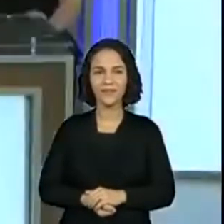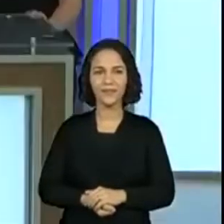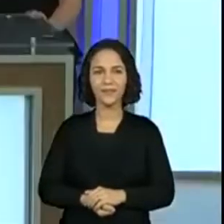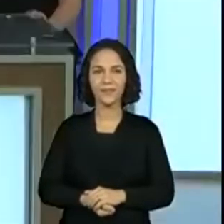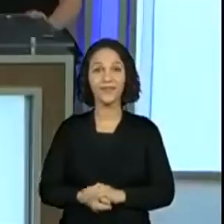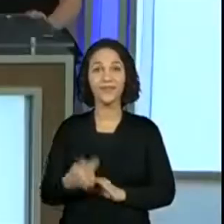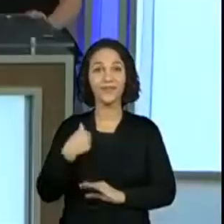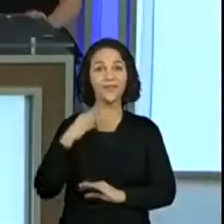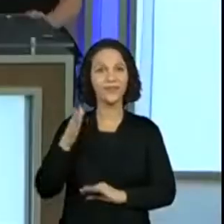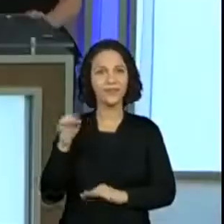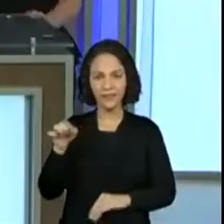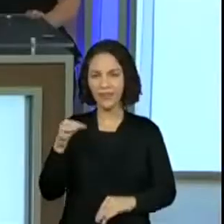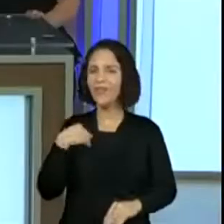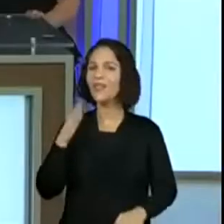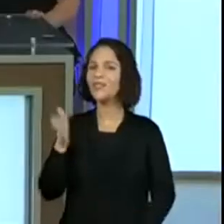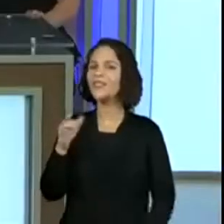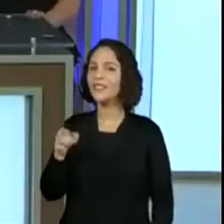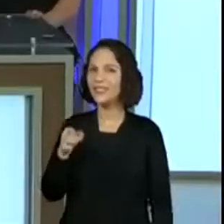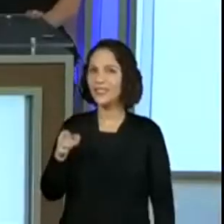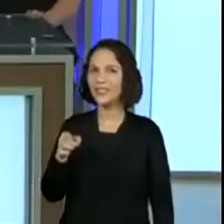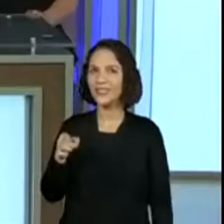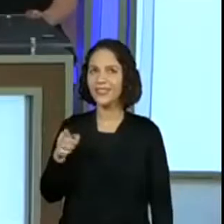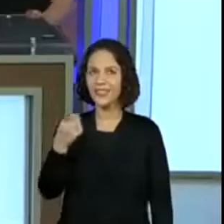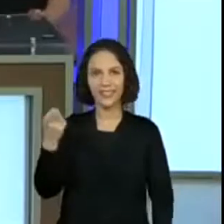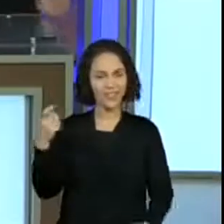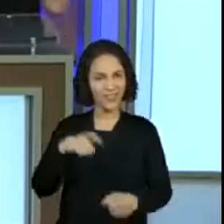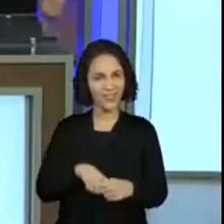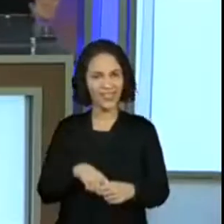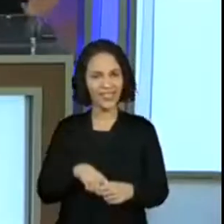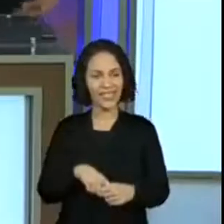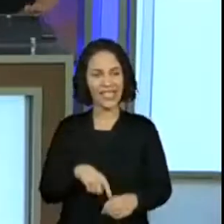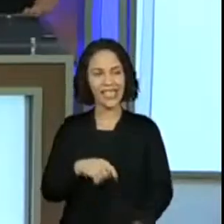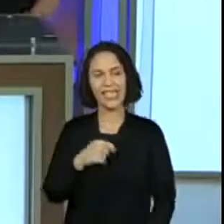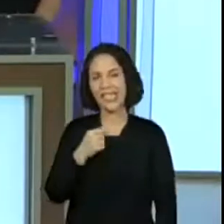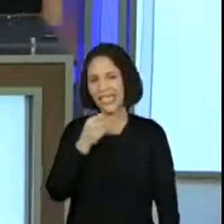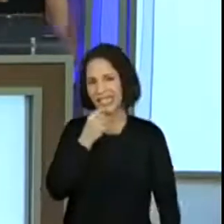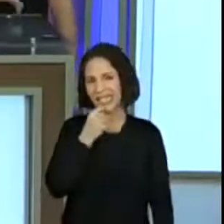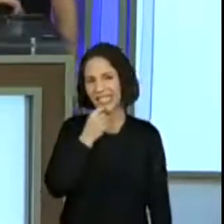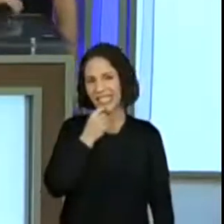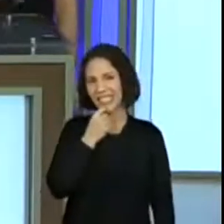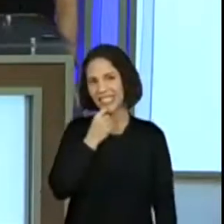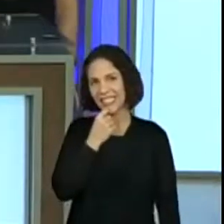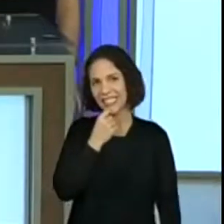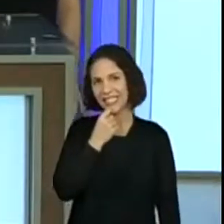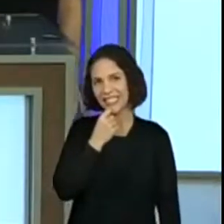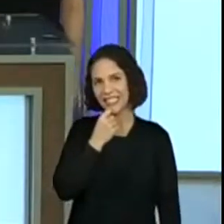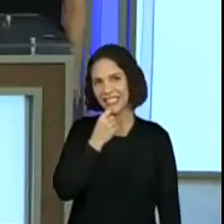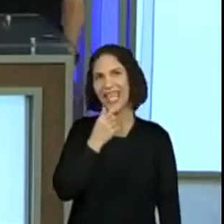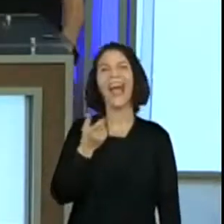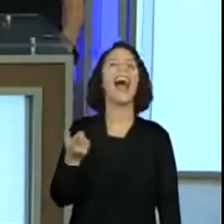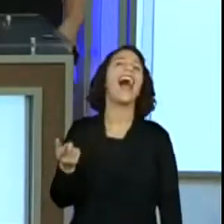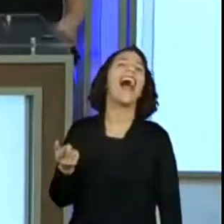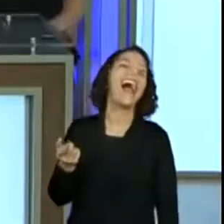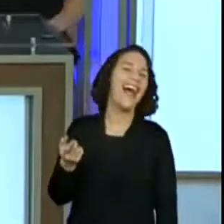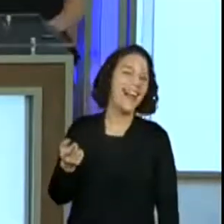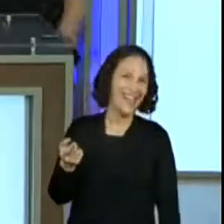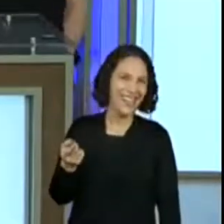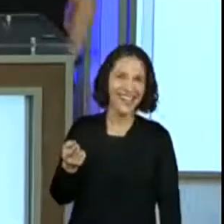Ah, eu já tirei essa, hein, Pro? Você pôs de volta? Pus de volta no lugar onde tava. Que maldade, eu não prestei atenção. Aí,